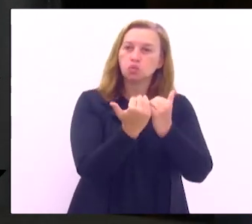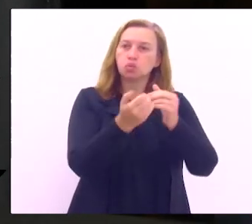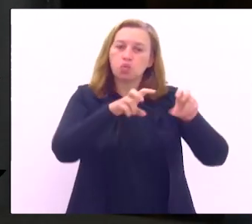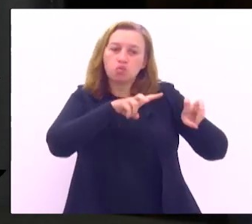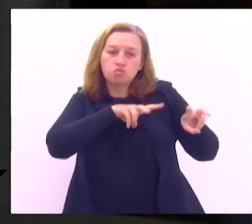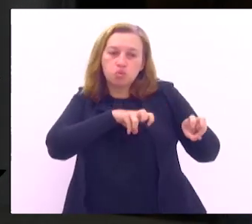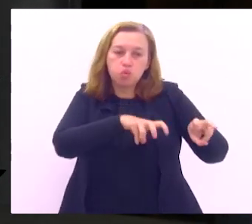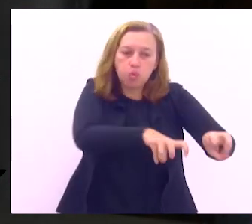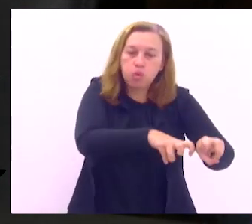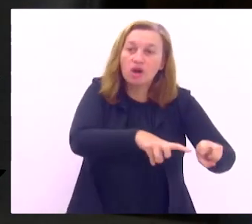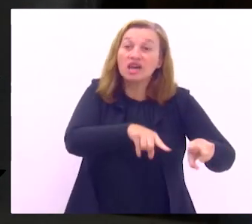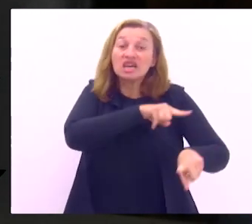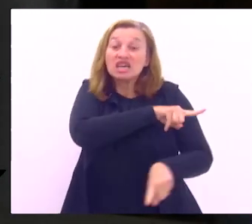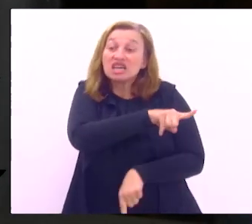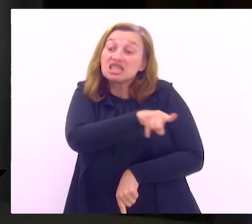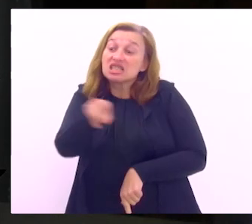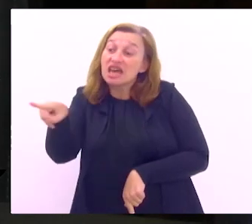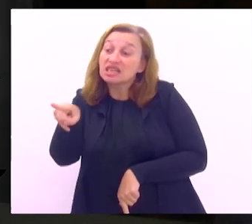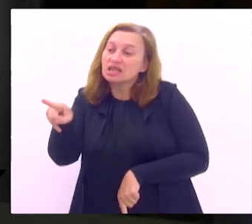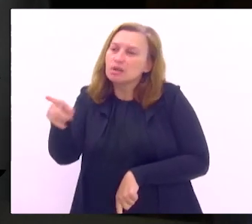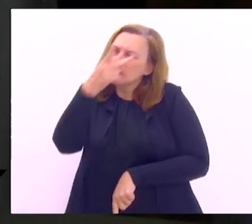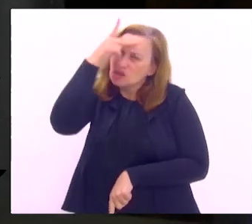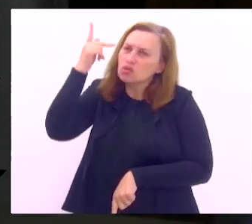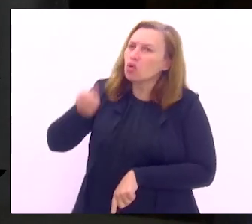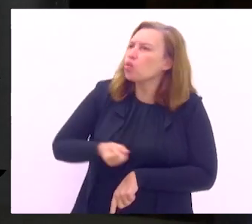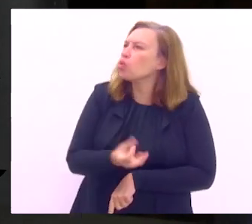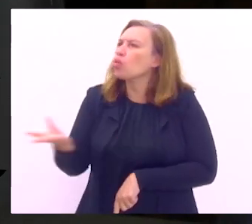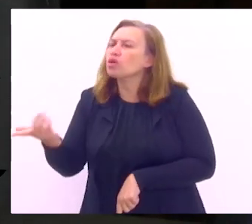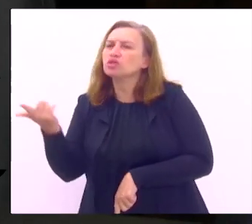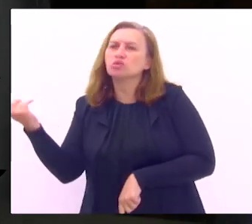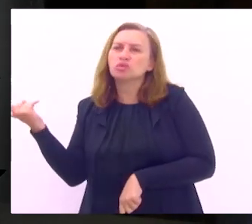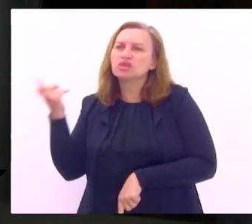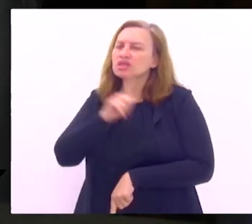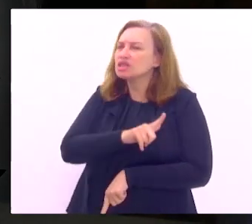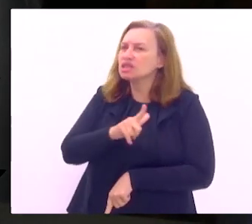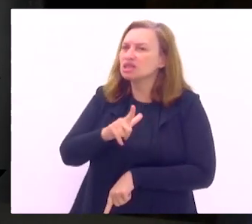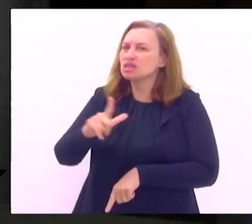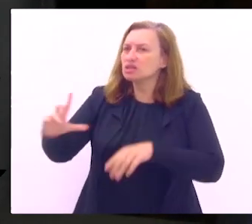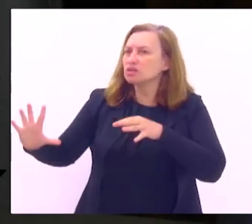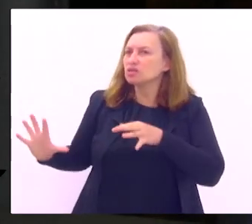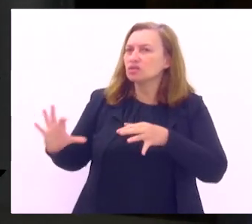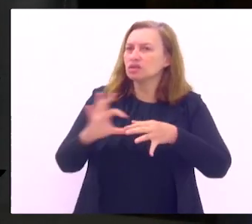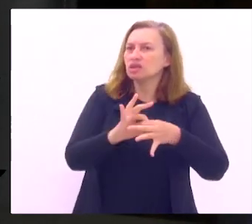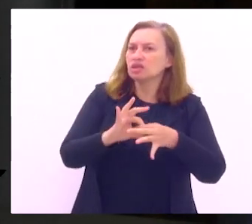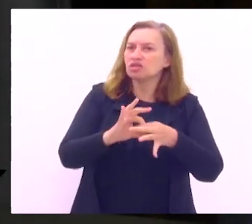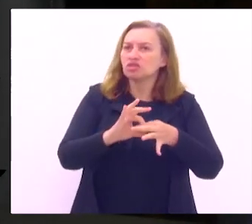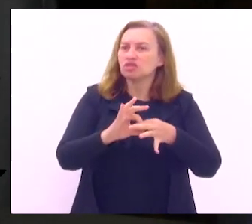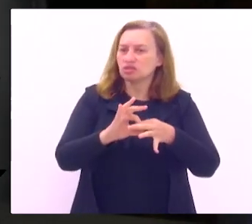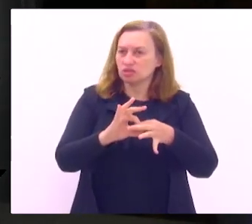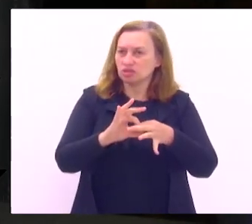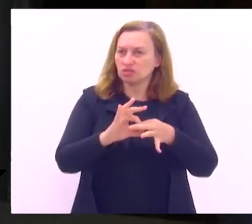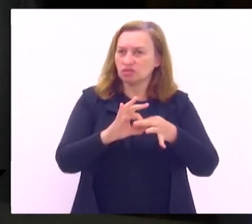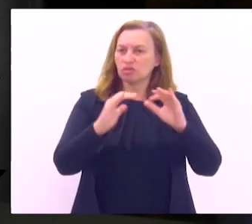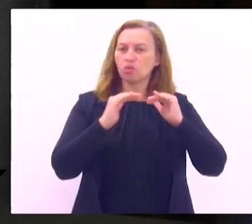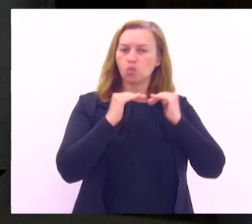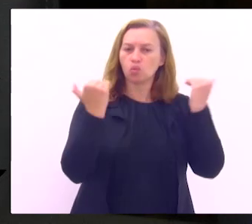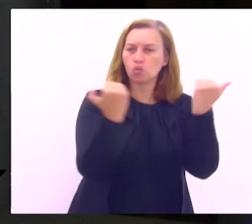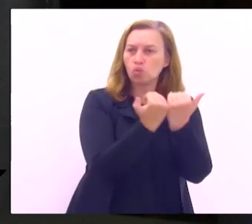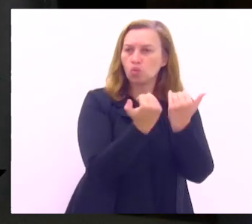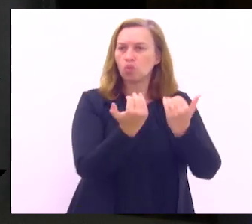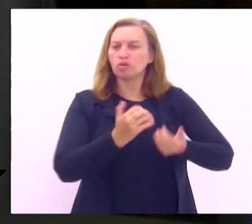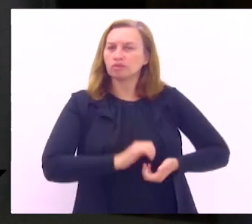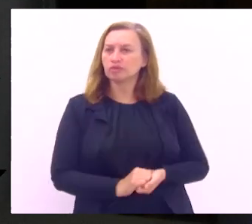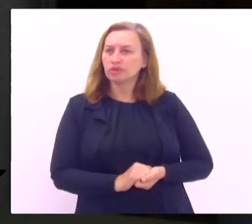E dessas pessoas, quantas delas tiveram envolvimento direto com o Célio de Barros? Mais ainda.